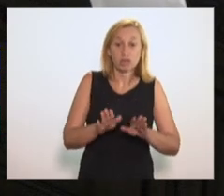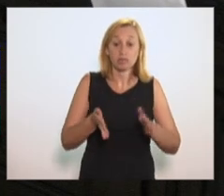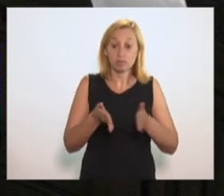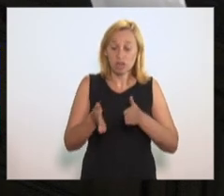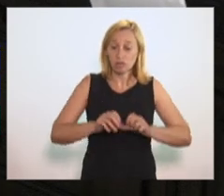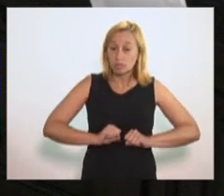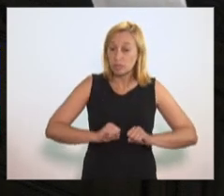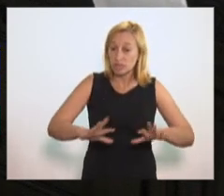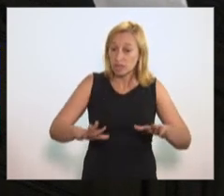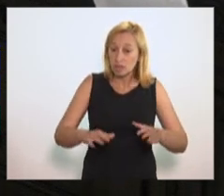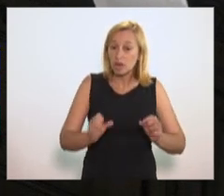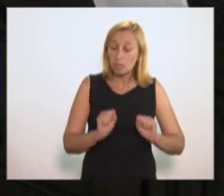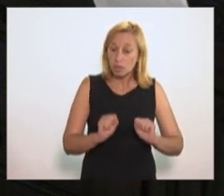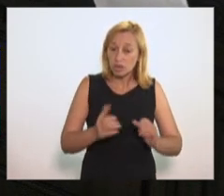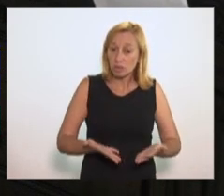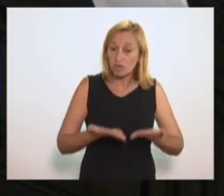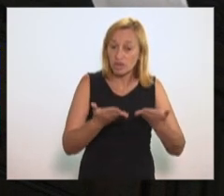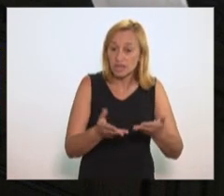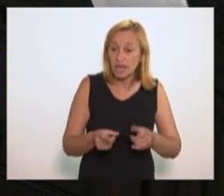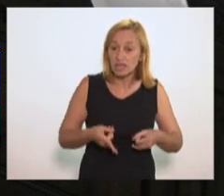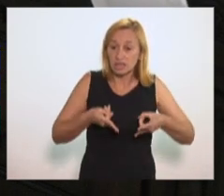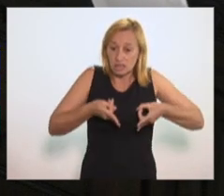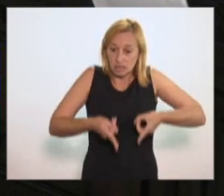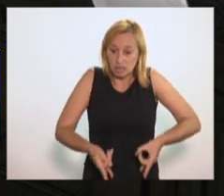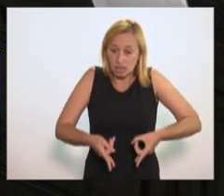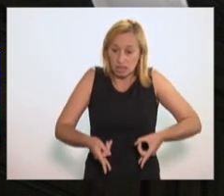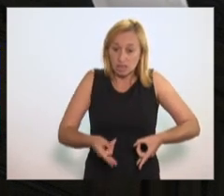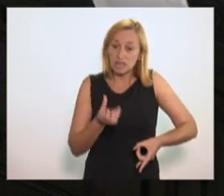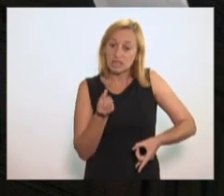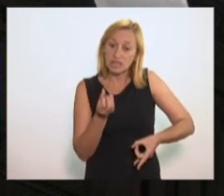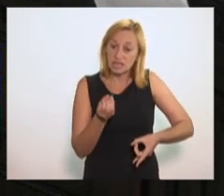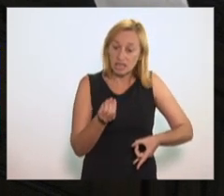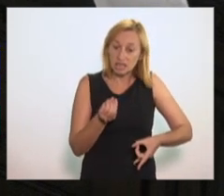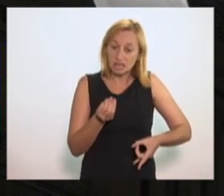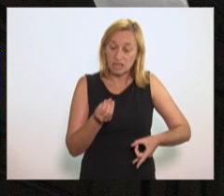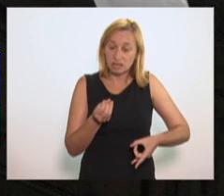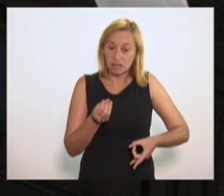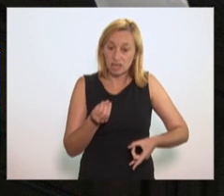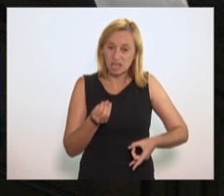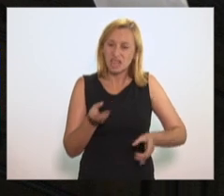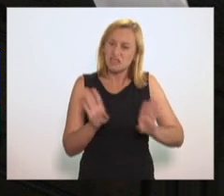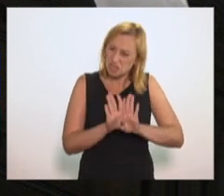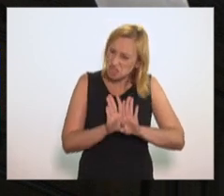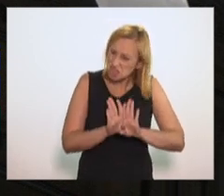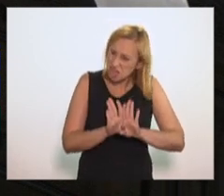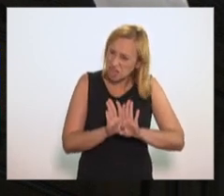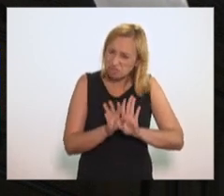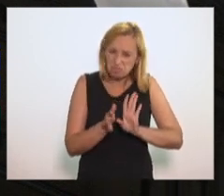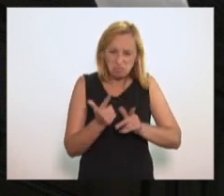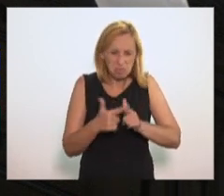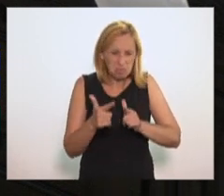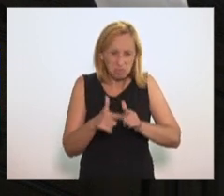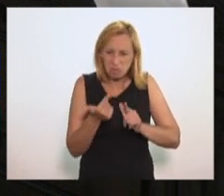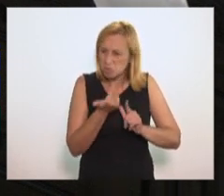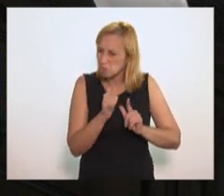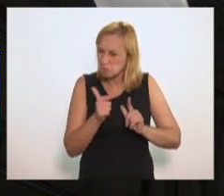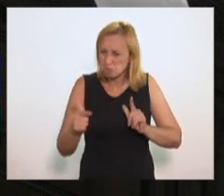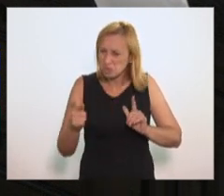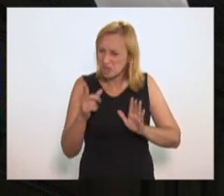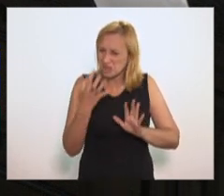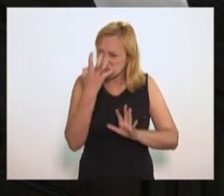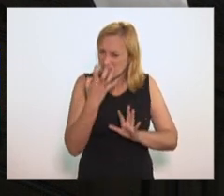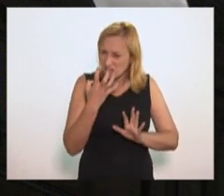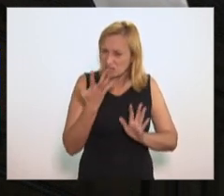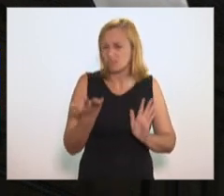condições de ofertar 60 leitos ser fechada sem ter nenhum problema mais grave